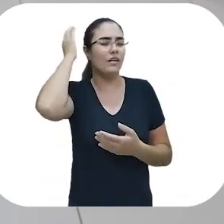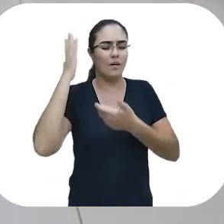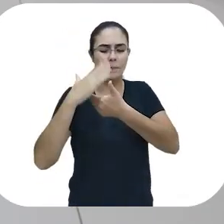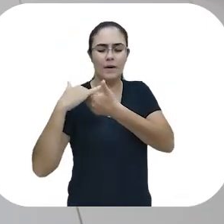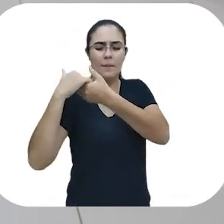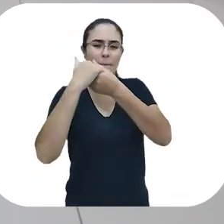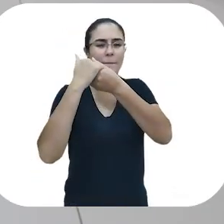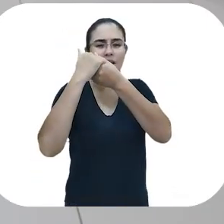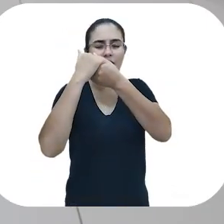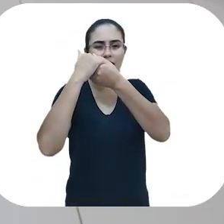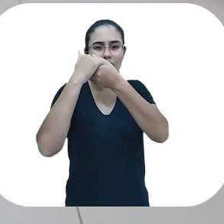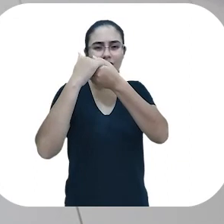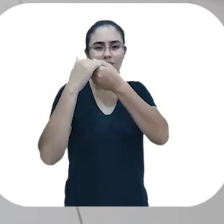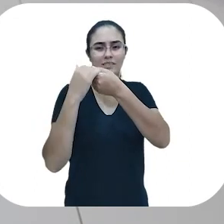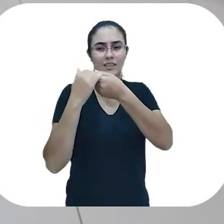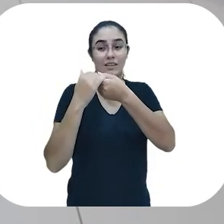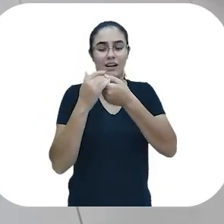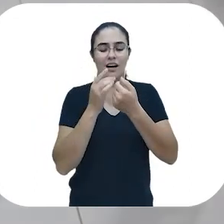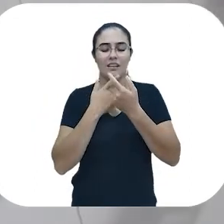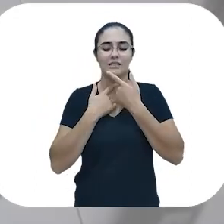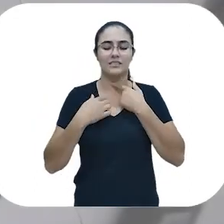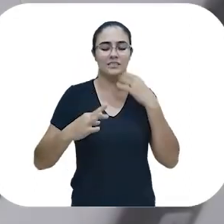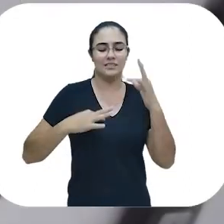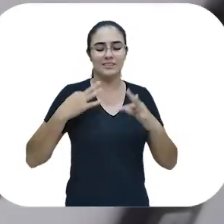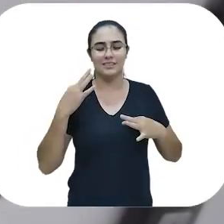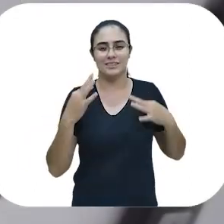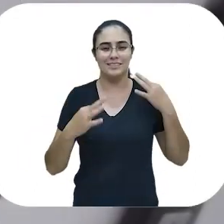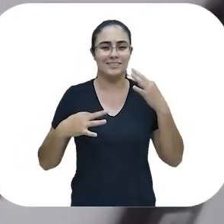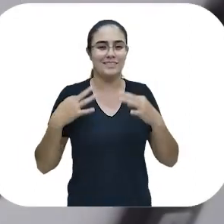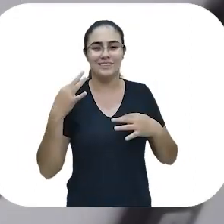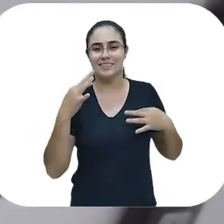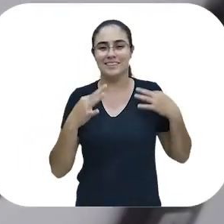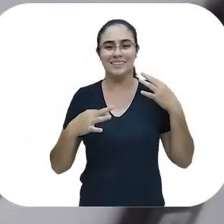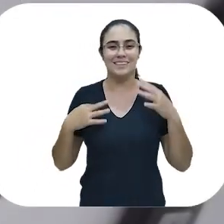mão. Mostre ser o sol de todo o meu sertão que eu